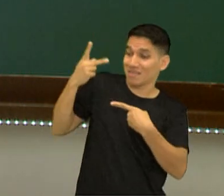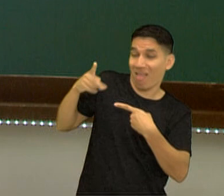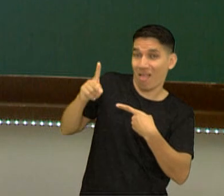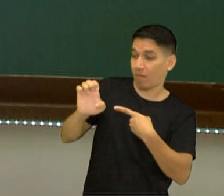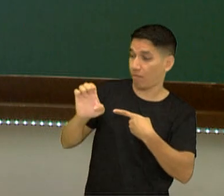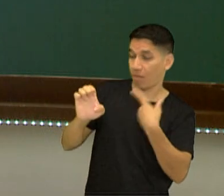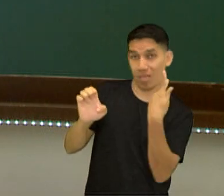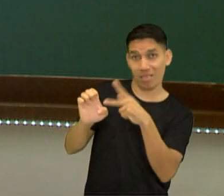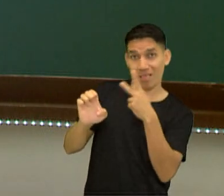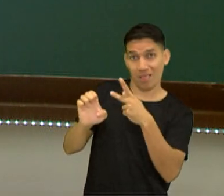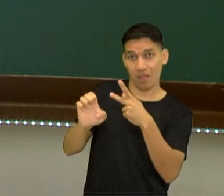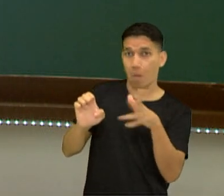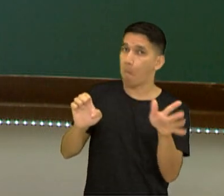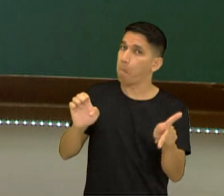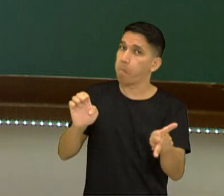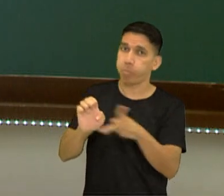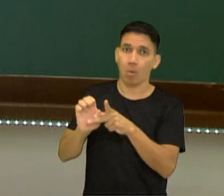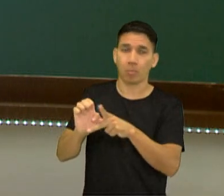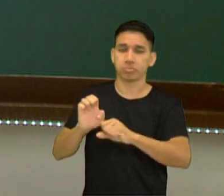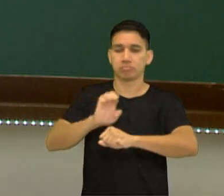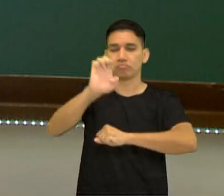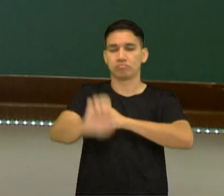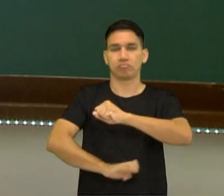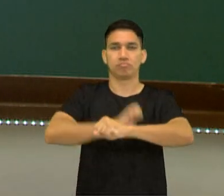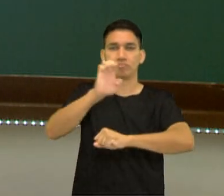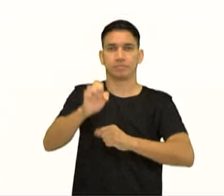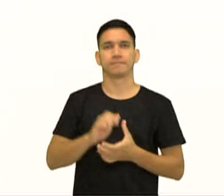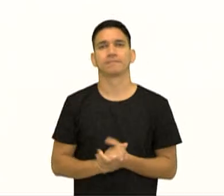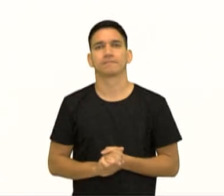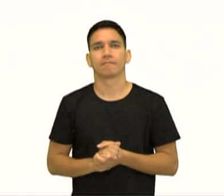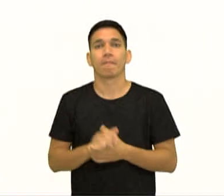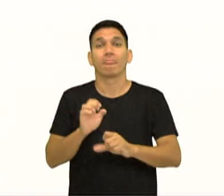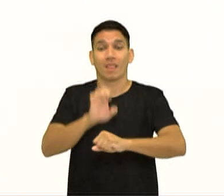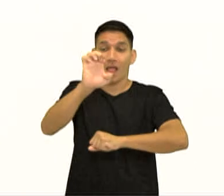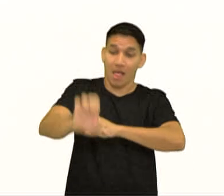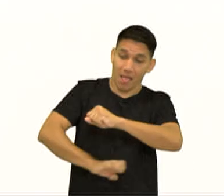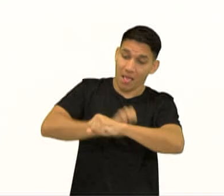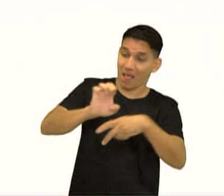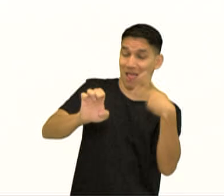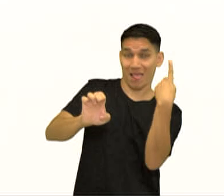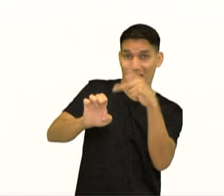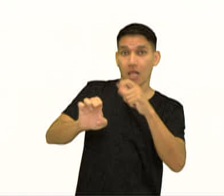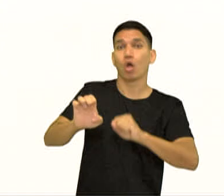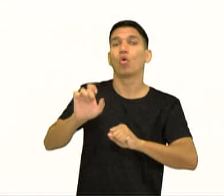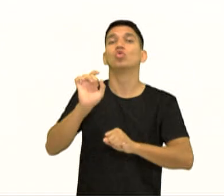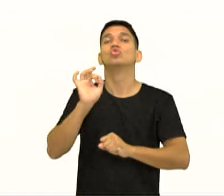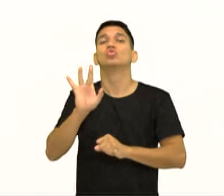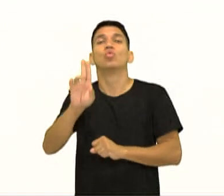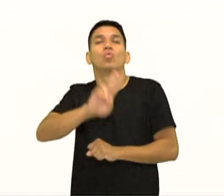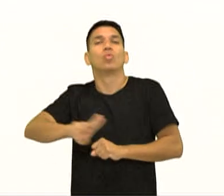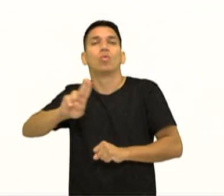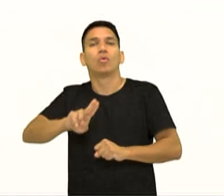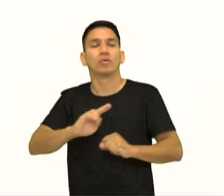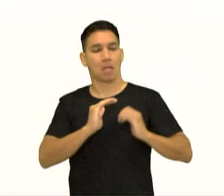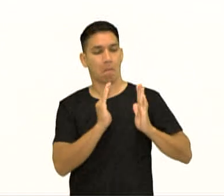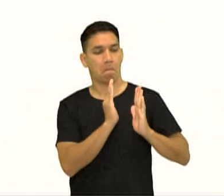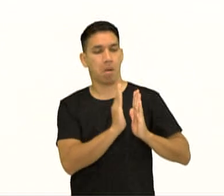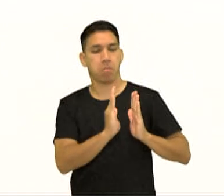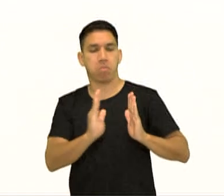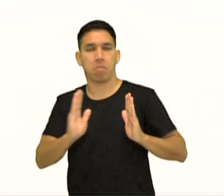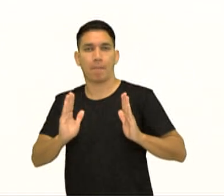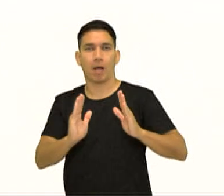nível aonde ele está circulando. Os elétrons são capazes de ocupar apenas os níveis que contêm uma